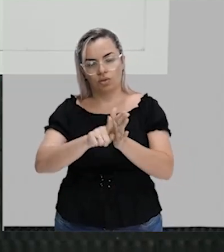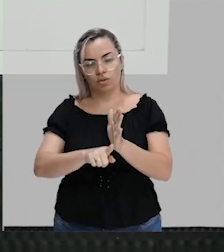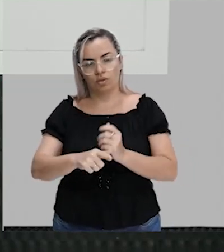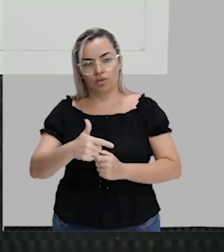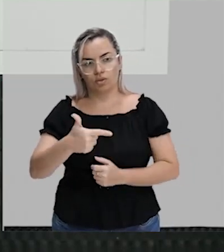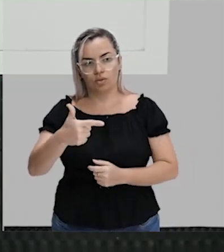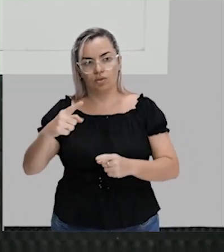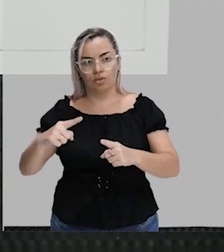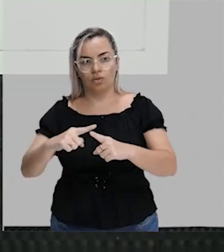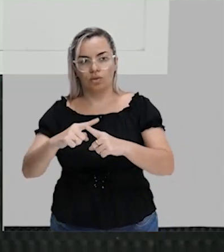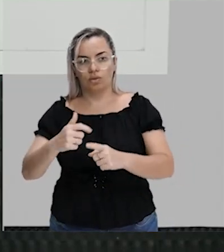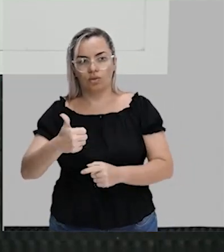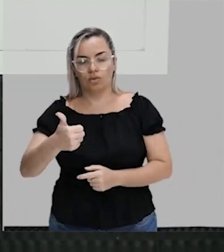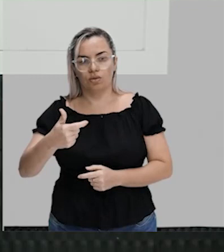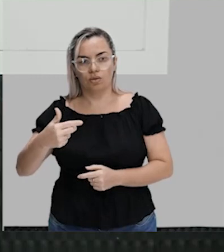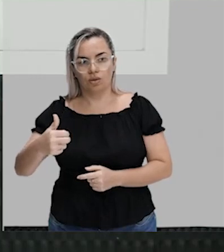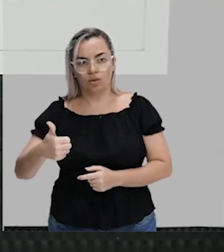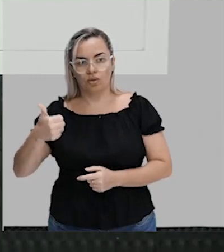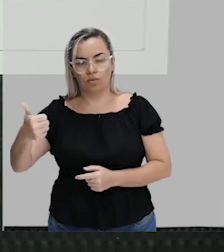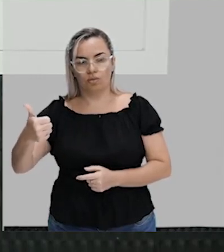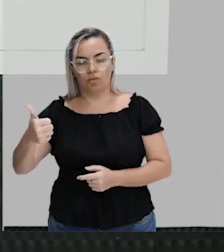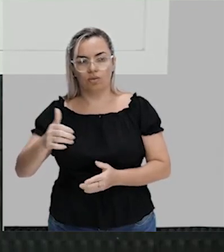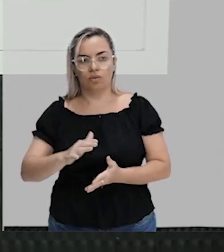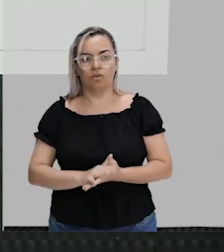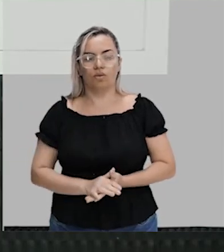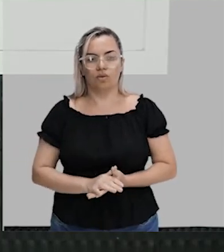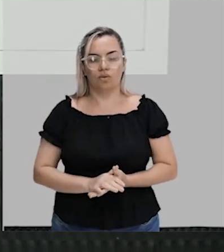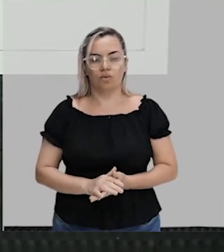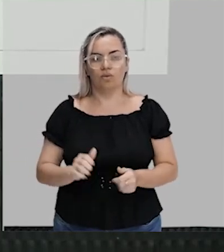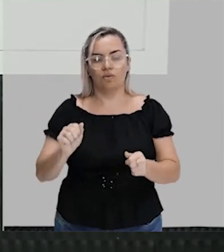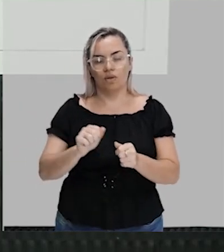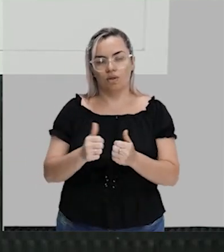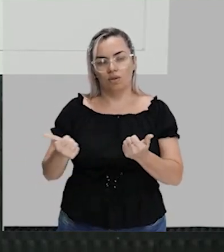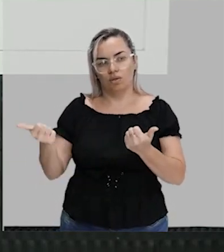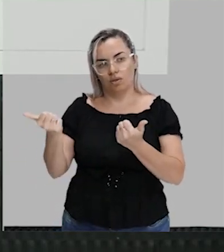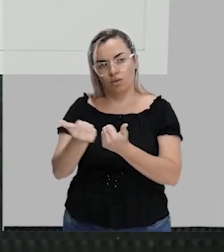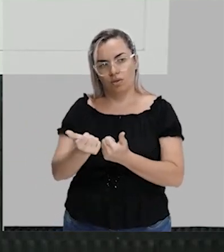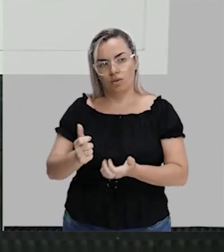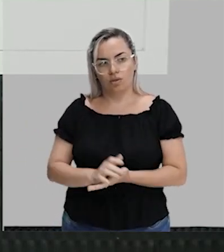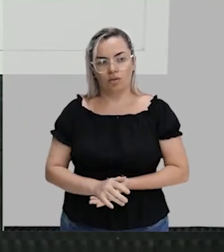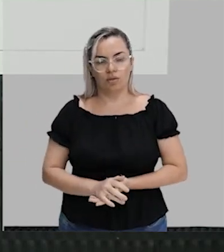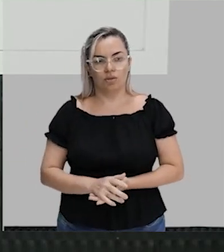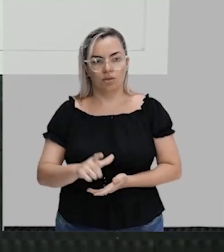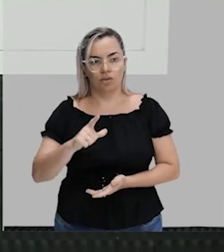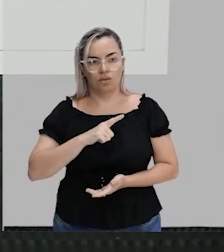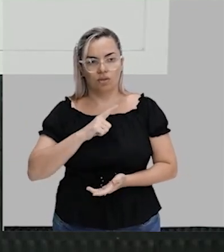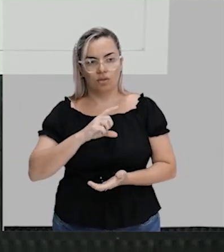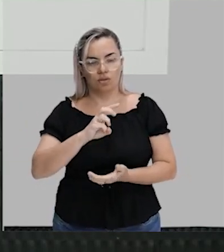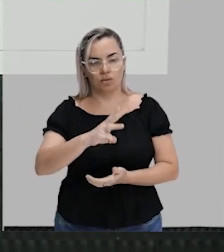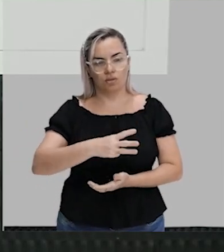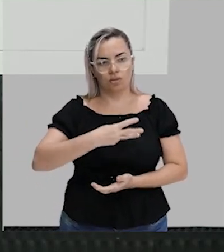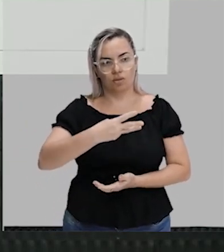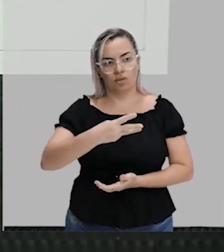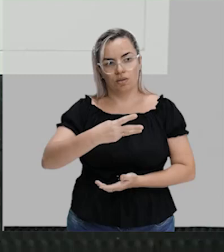igual a um faça a substituição Então nós vamos ter 3x